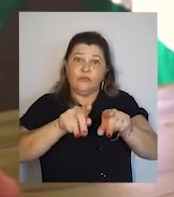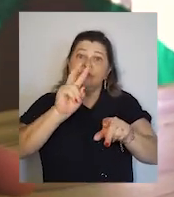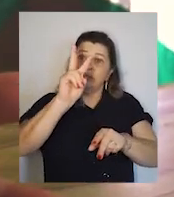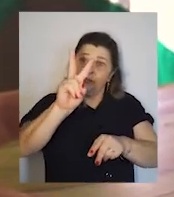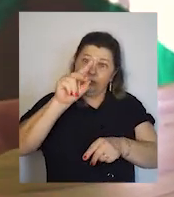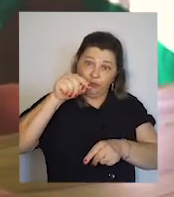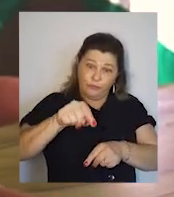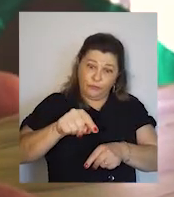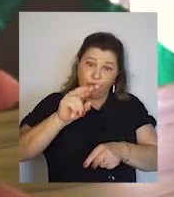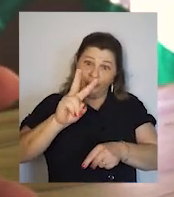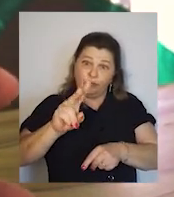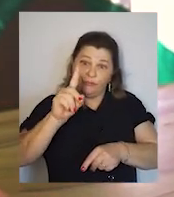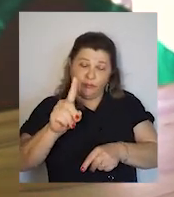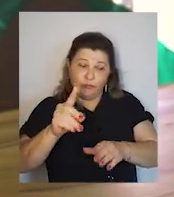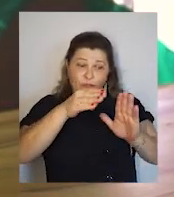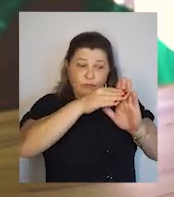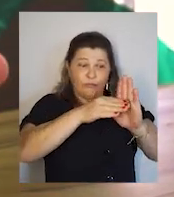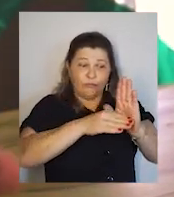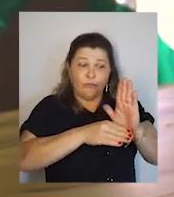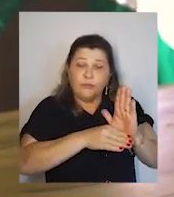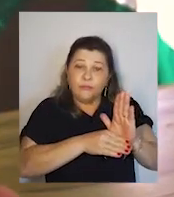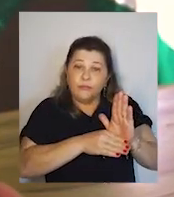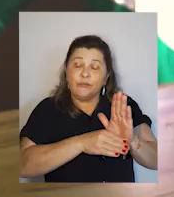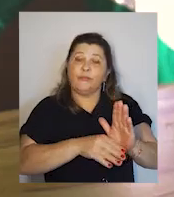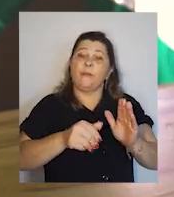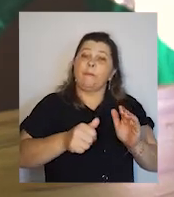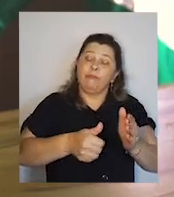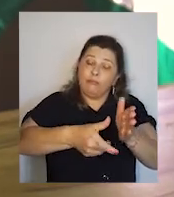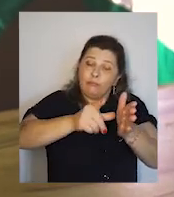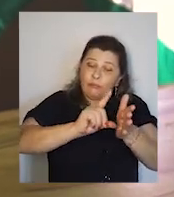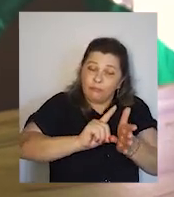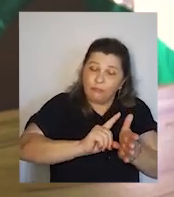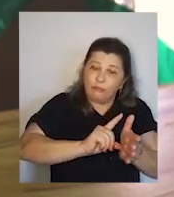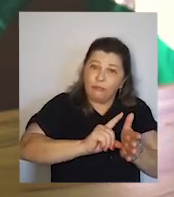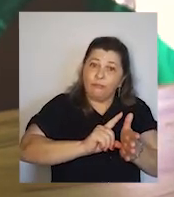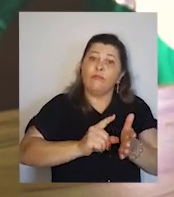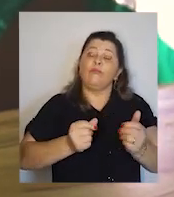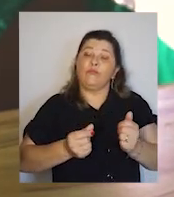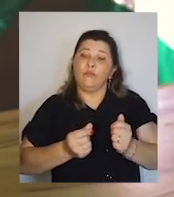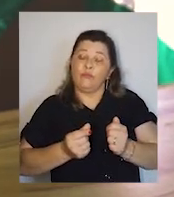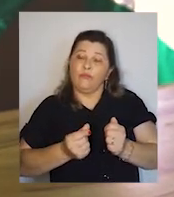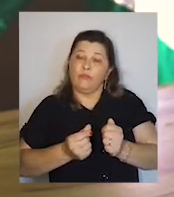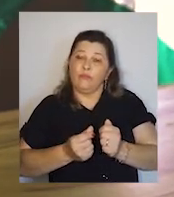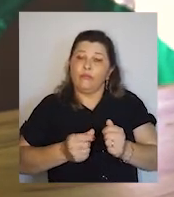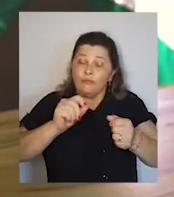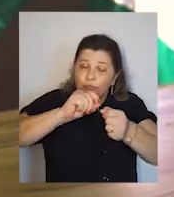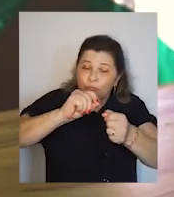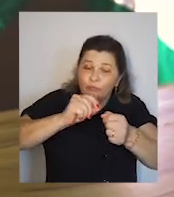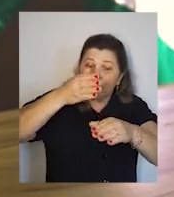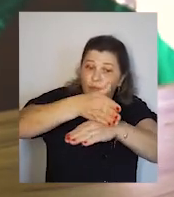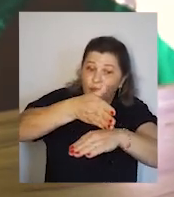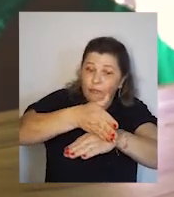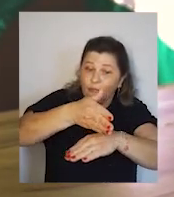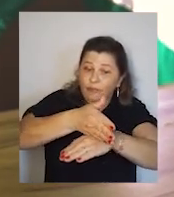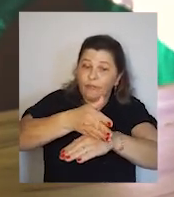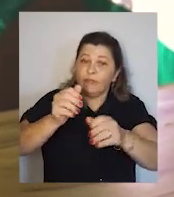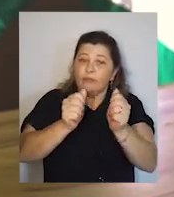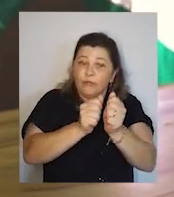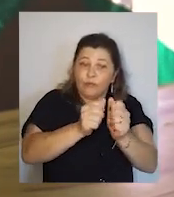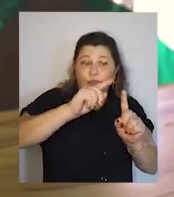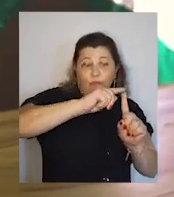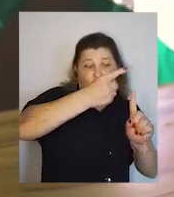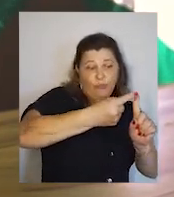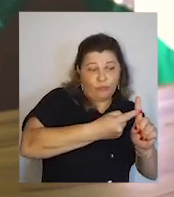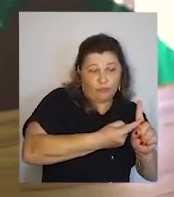2021, instituímos o programa do pré-natal do parceiro. Além do parceiro fazer parte de todas as visitas,